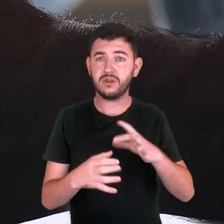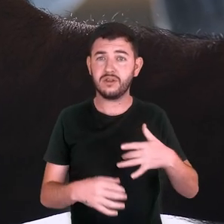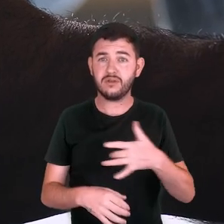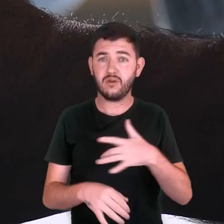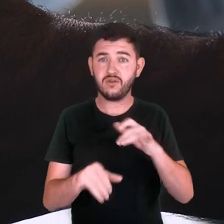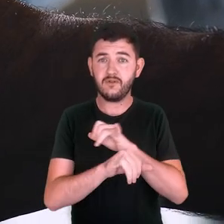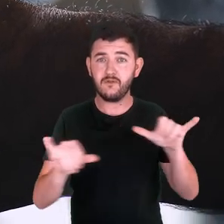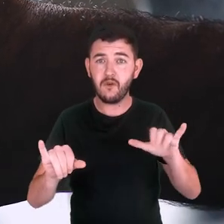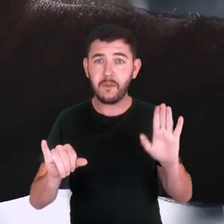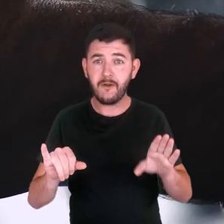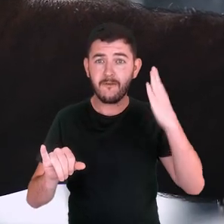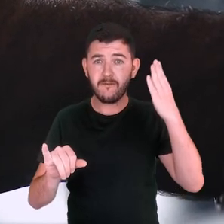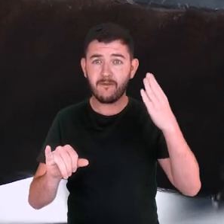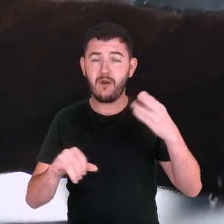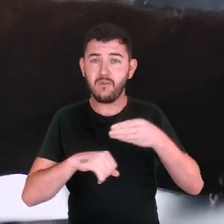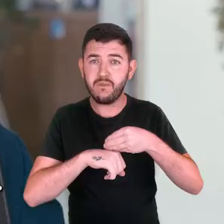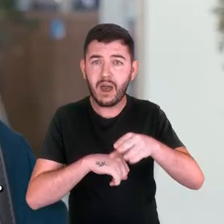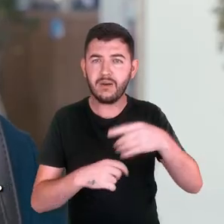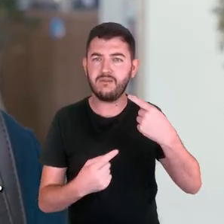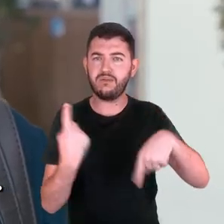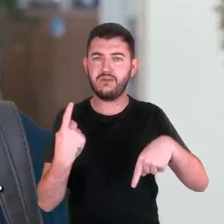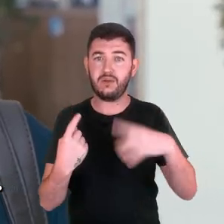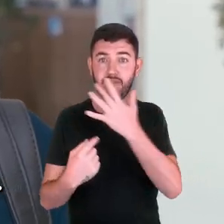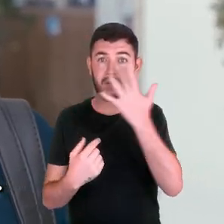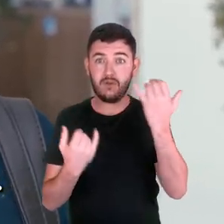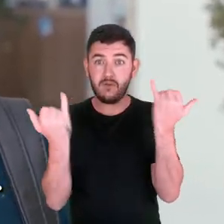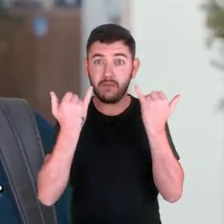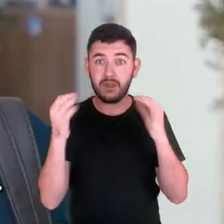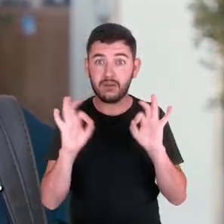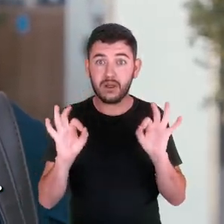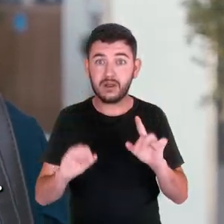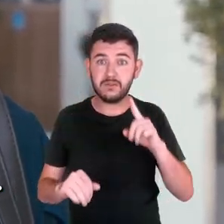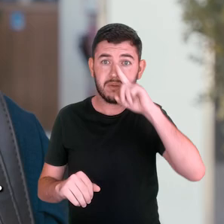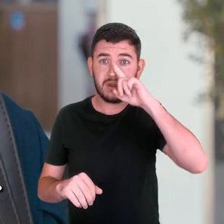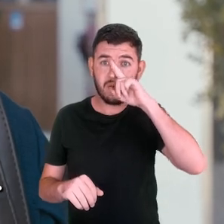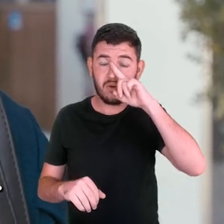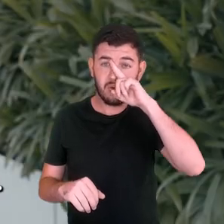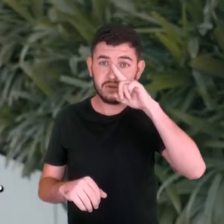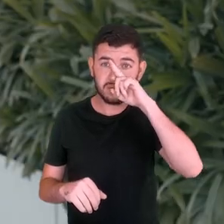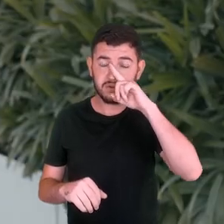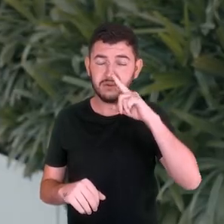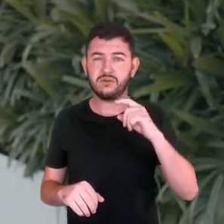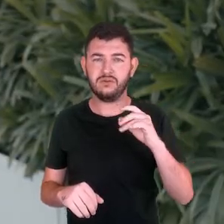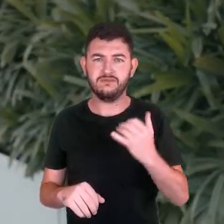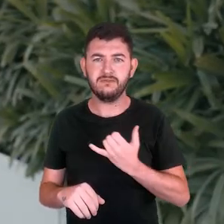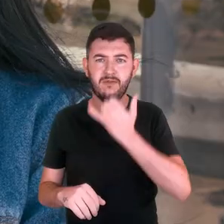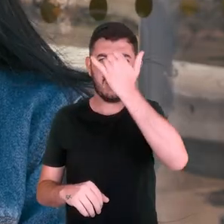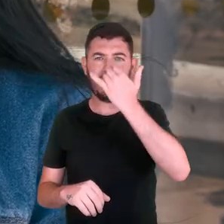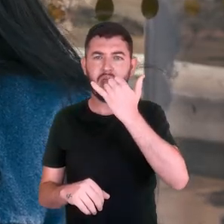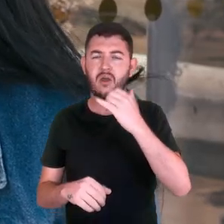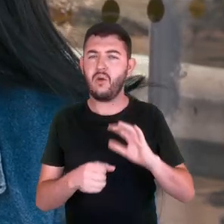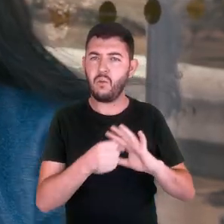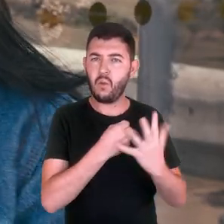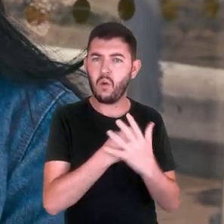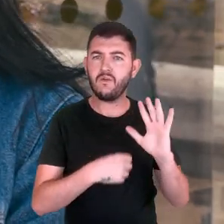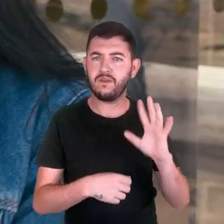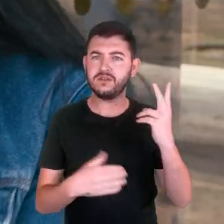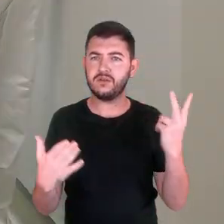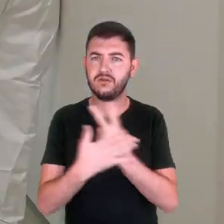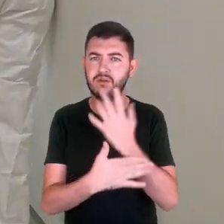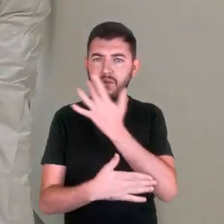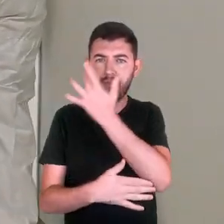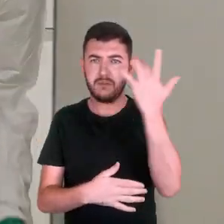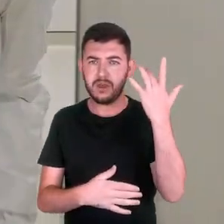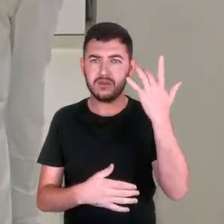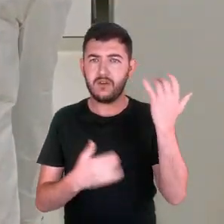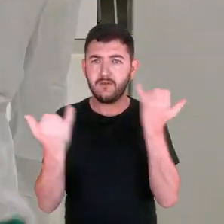você não pode dar informação falsa de saúde. Para a pessoa desinformada é perigoso, não é? Pode ser fatal para ela. Né? Como na Covid foi, né?